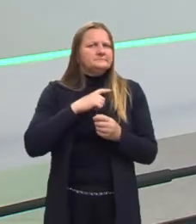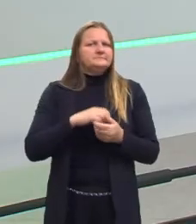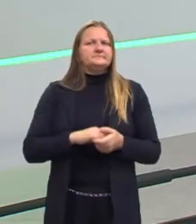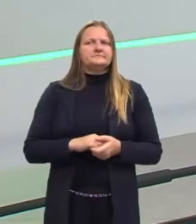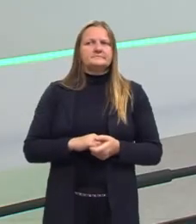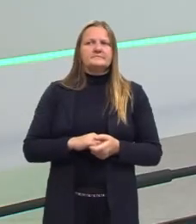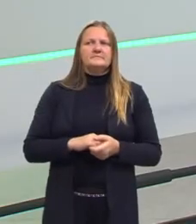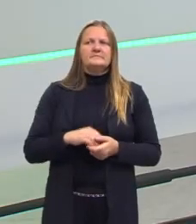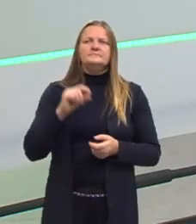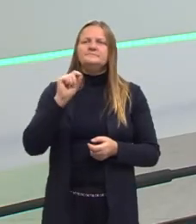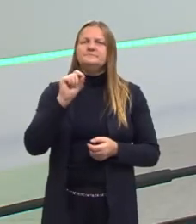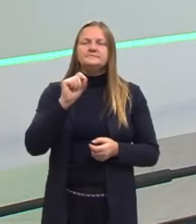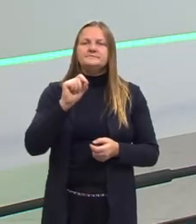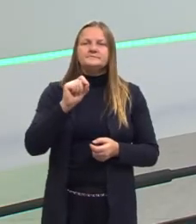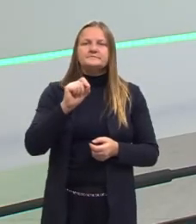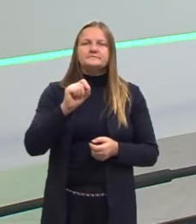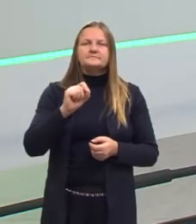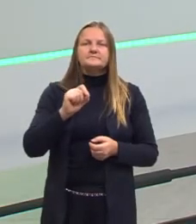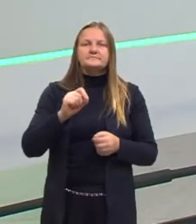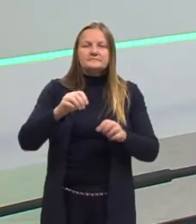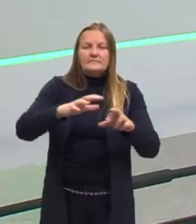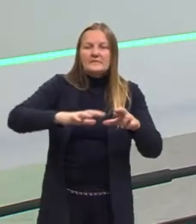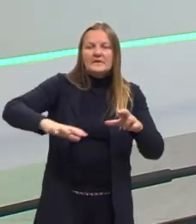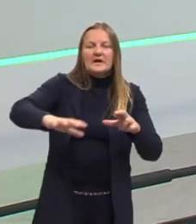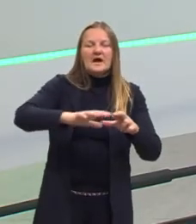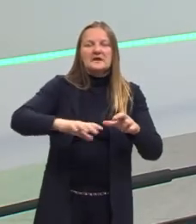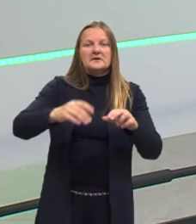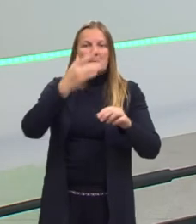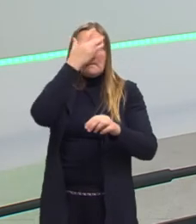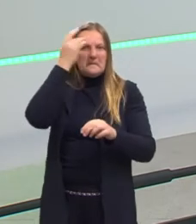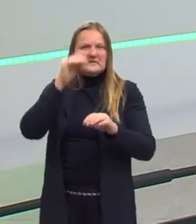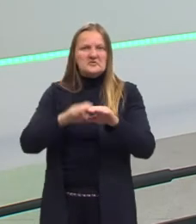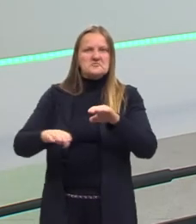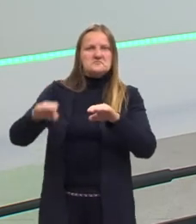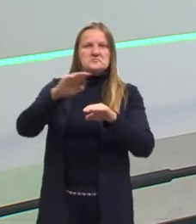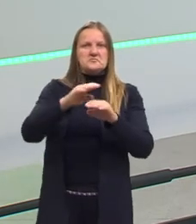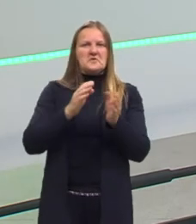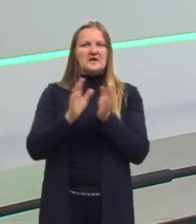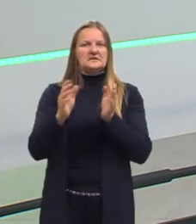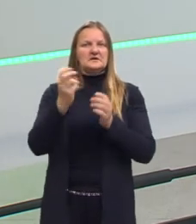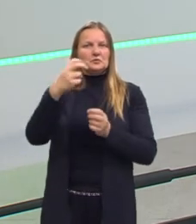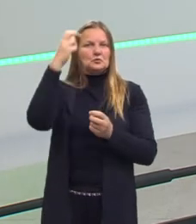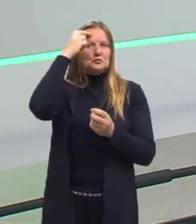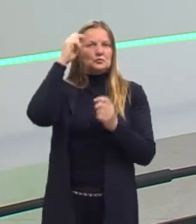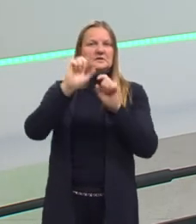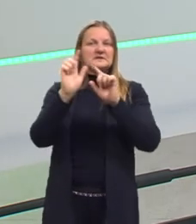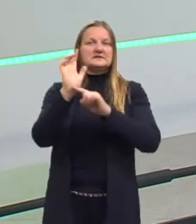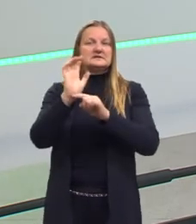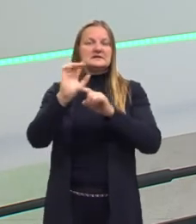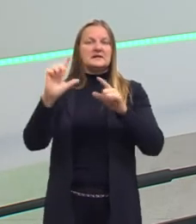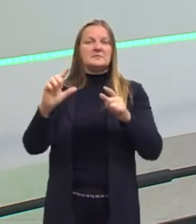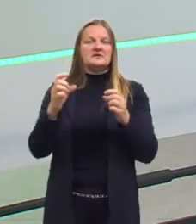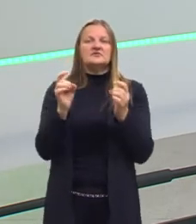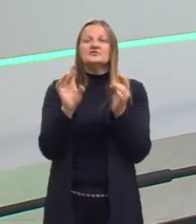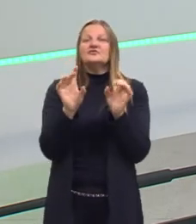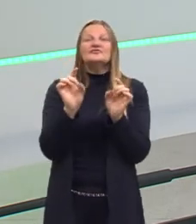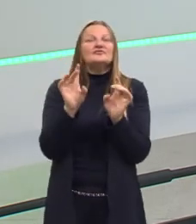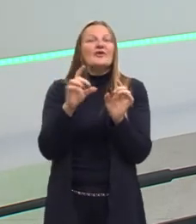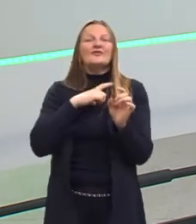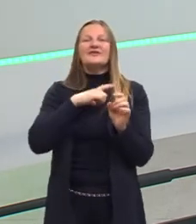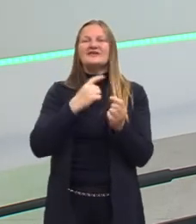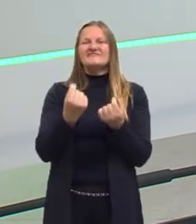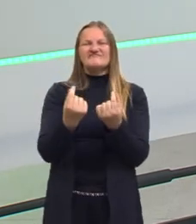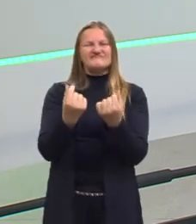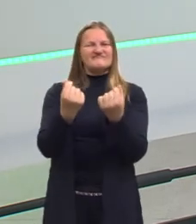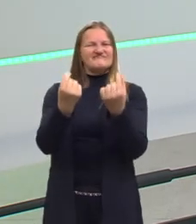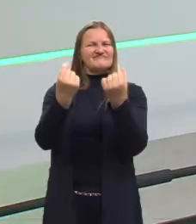que essas áreas privilegiadas com o acesso à cultura como cinema São exclusividade daqueles que tem